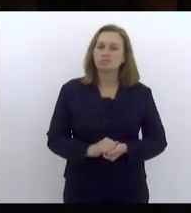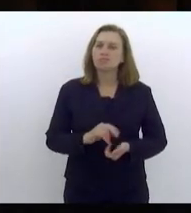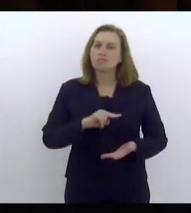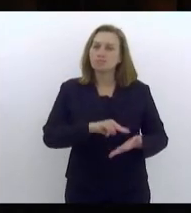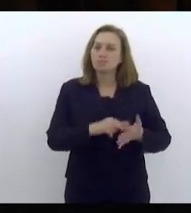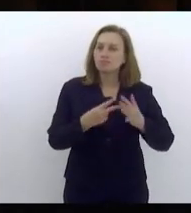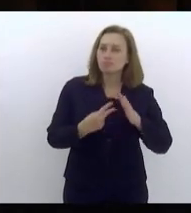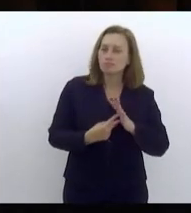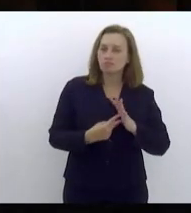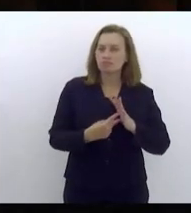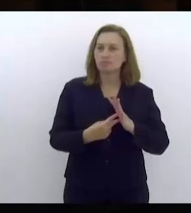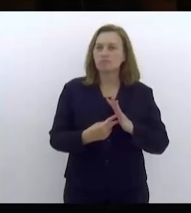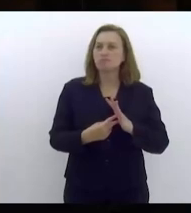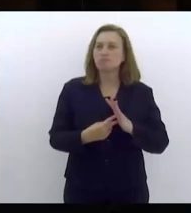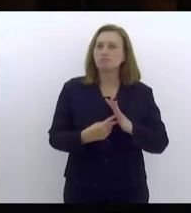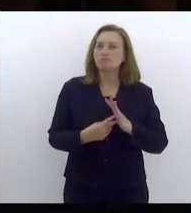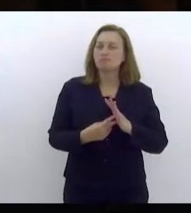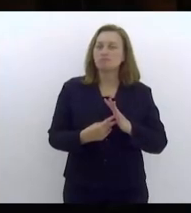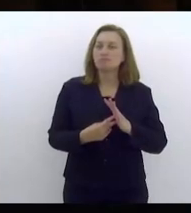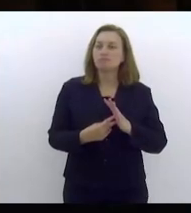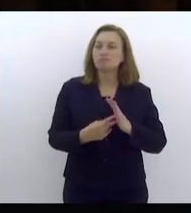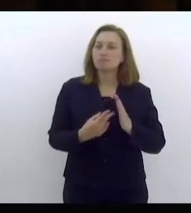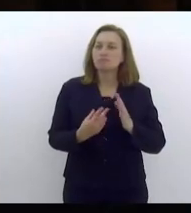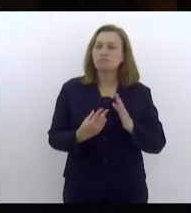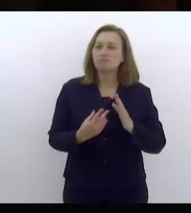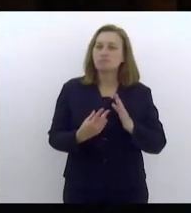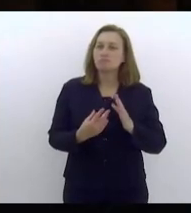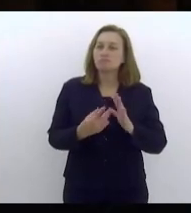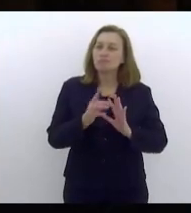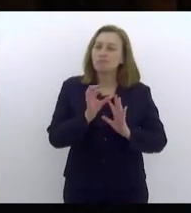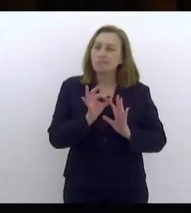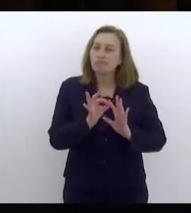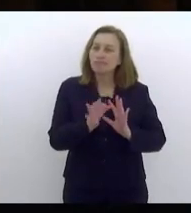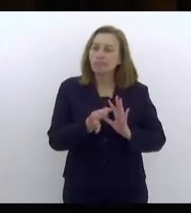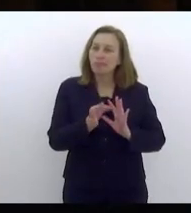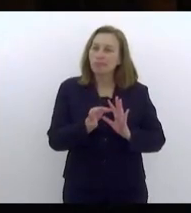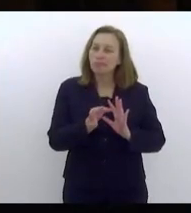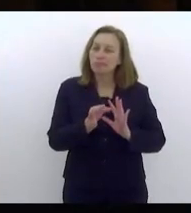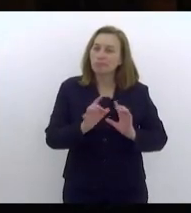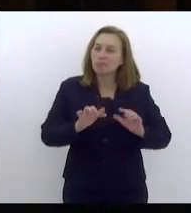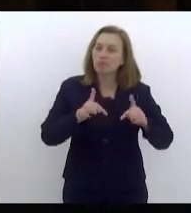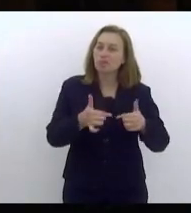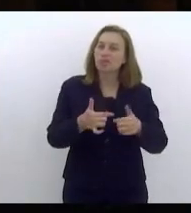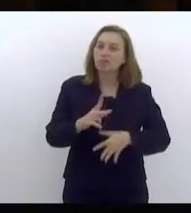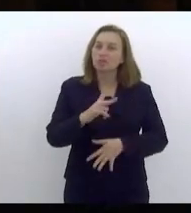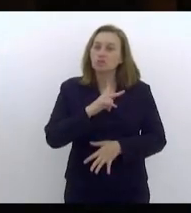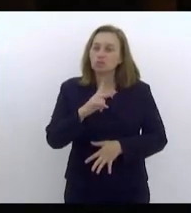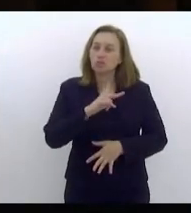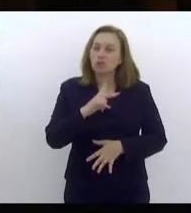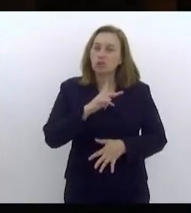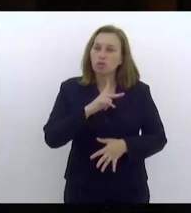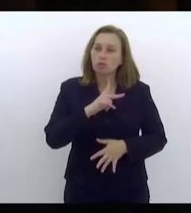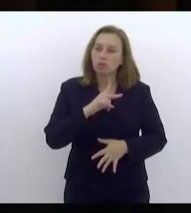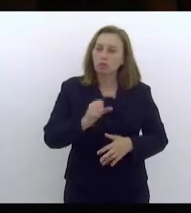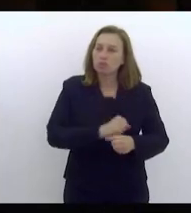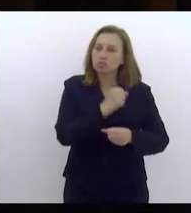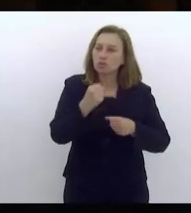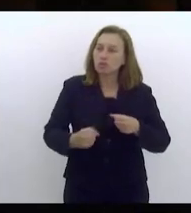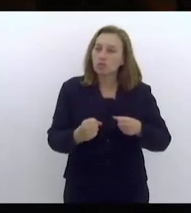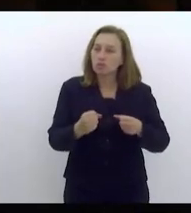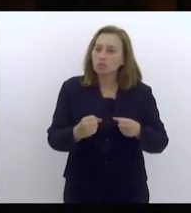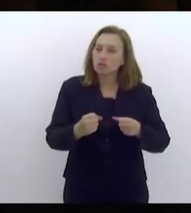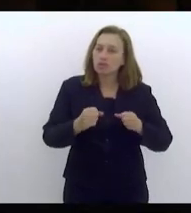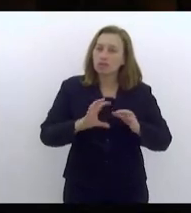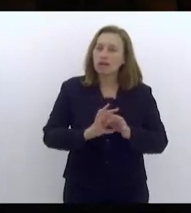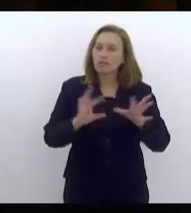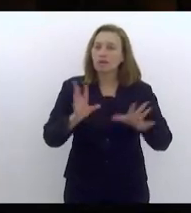a tentativa de dar uma concretização à atuação do próprio poder público na garantia da